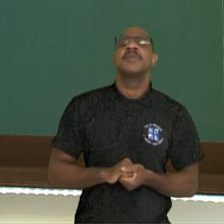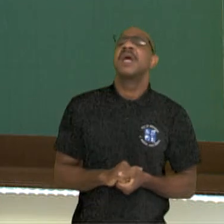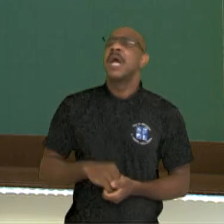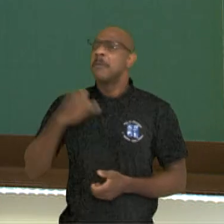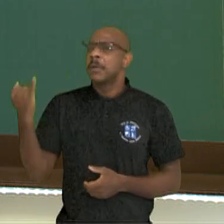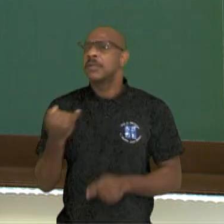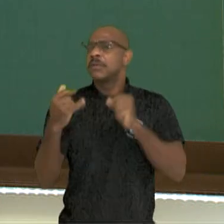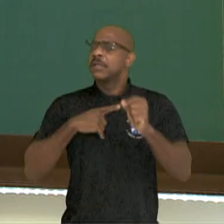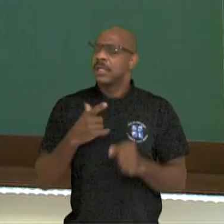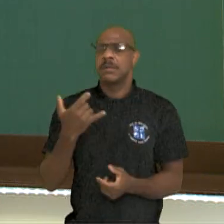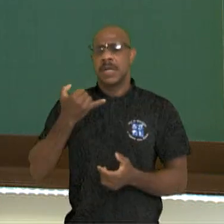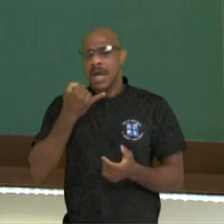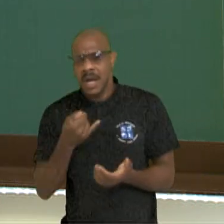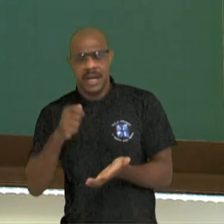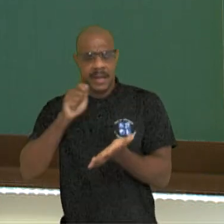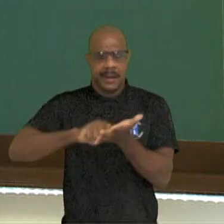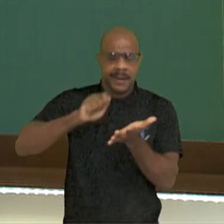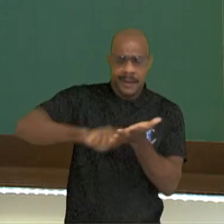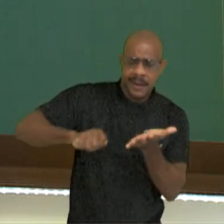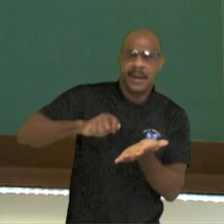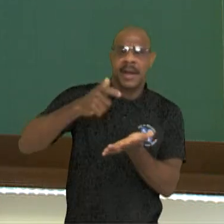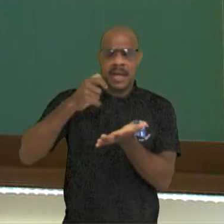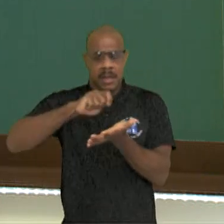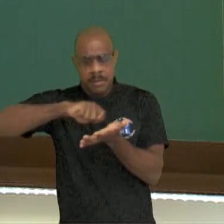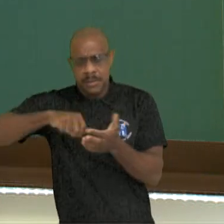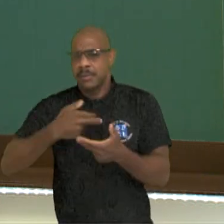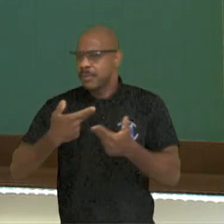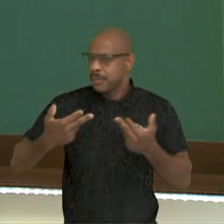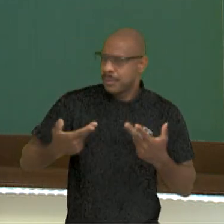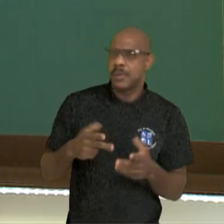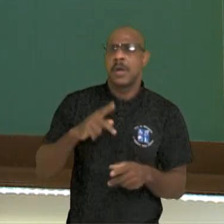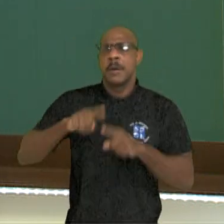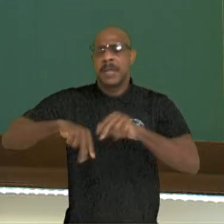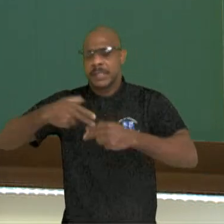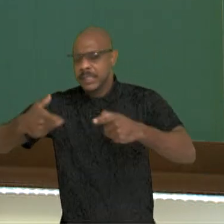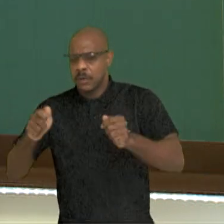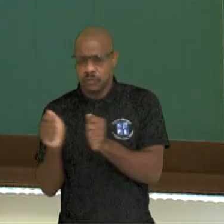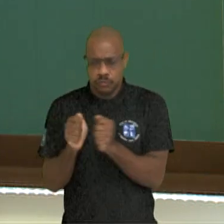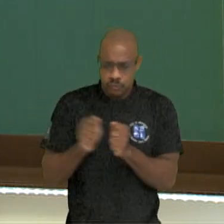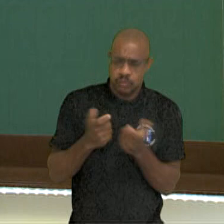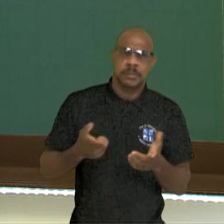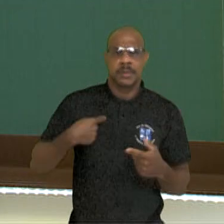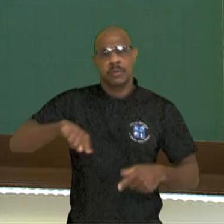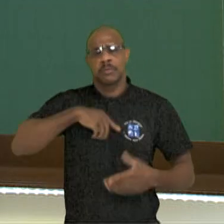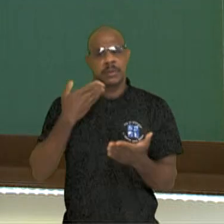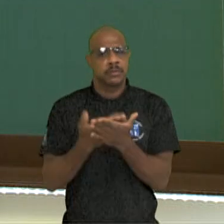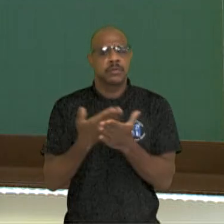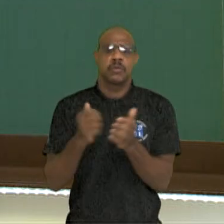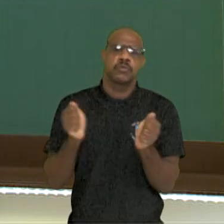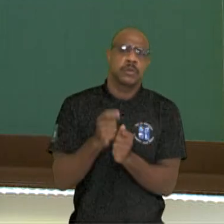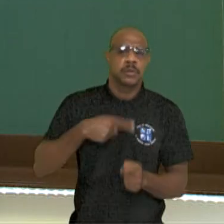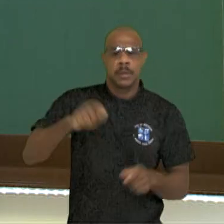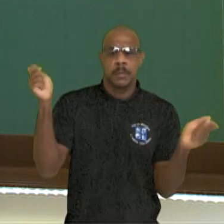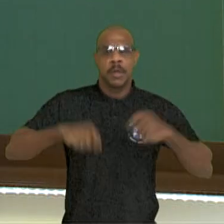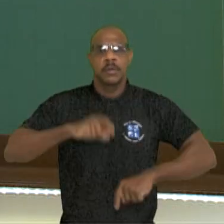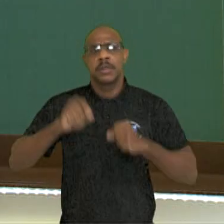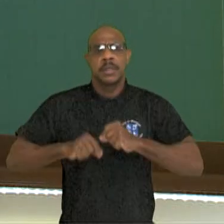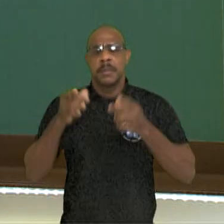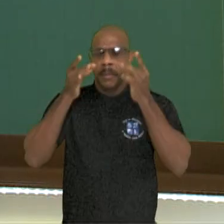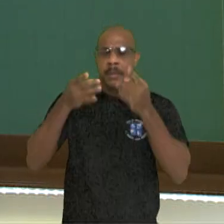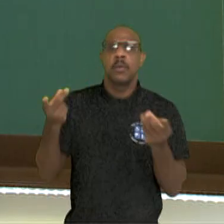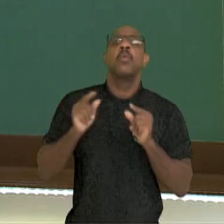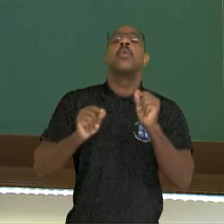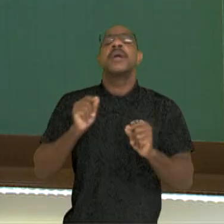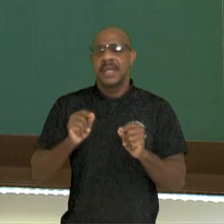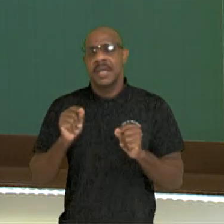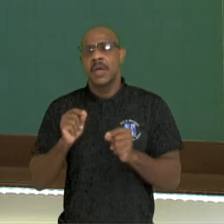lápis e borracha, que todo esse material esteja ao seu alcance para que possamos estudar juntos aqui e você possa rever esses conteúdos